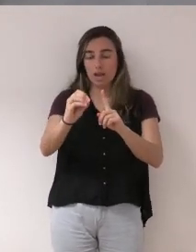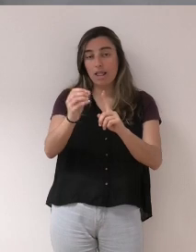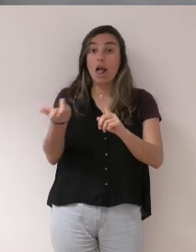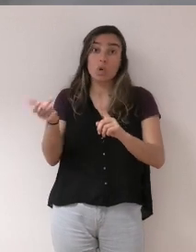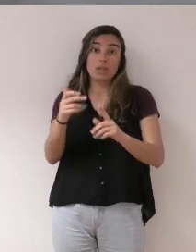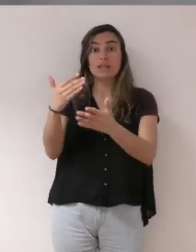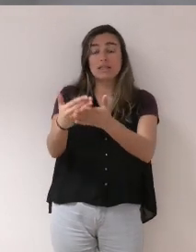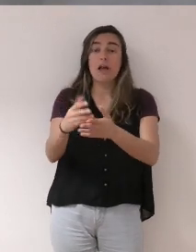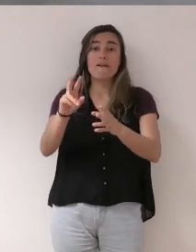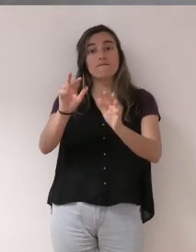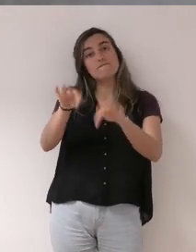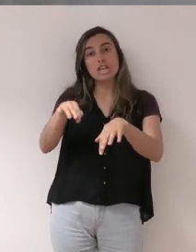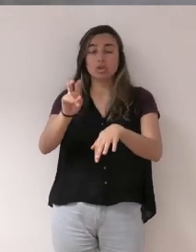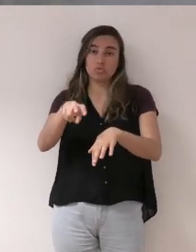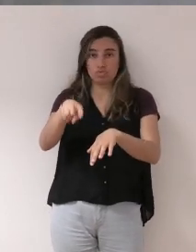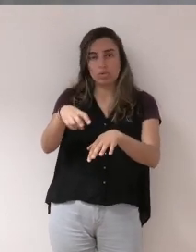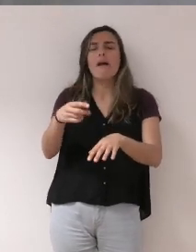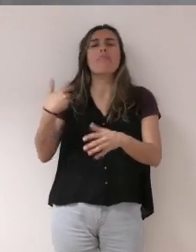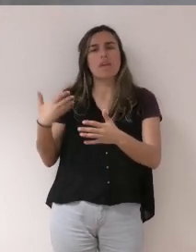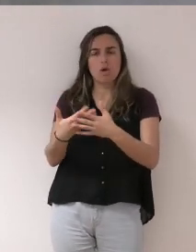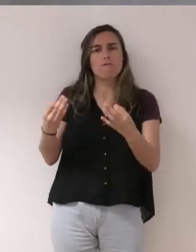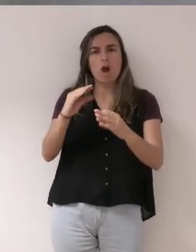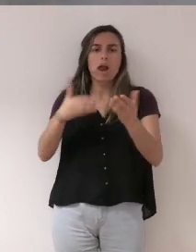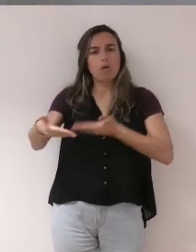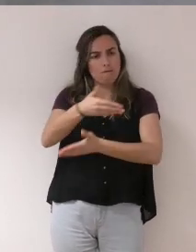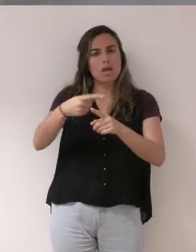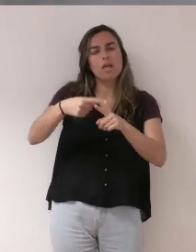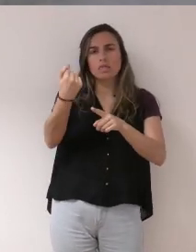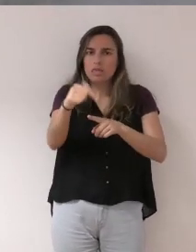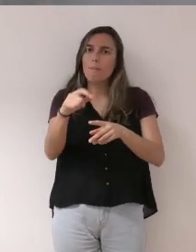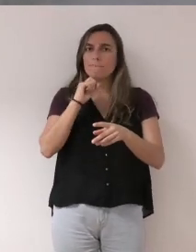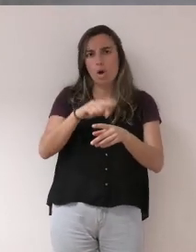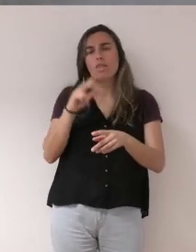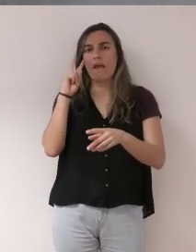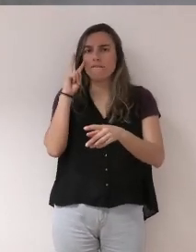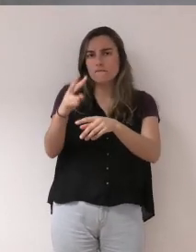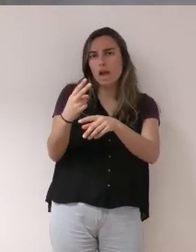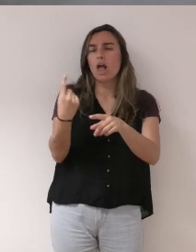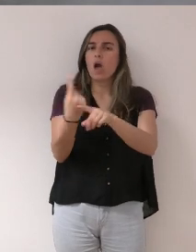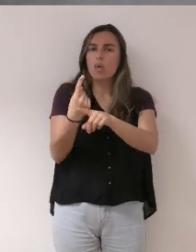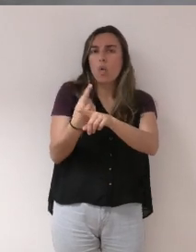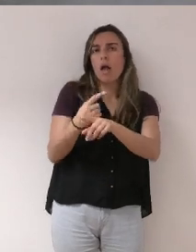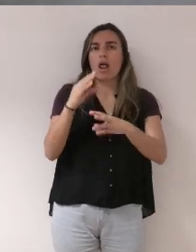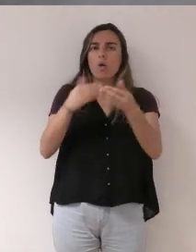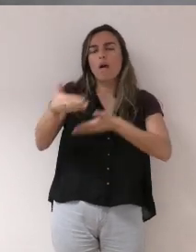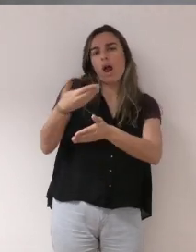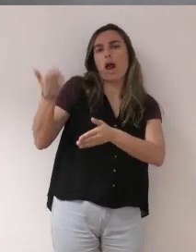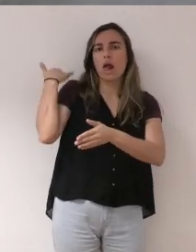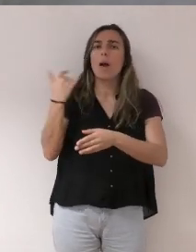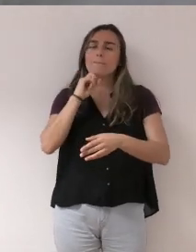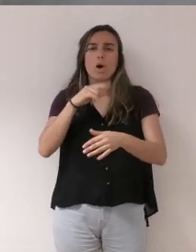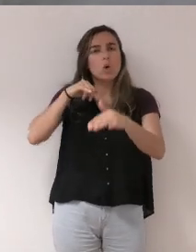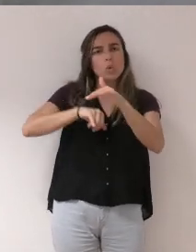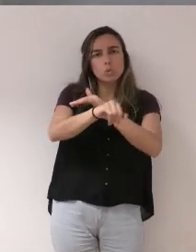Têm sido conversas muito interessantes, aliás, se quiserem ver as anteriores, podem ir ao nosso canal YouTube, onde estão